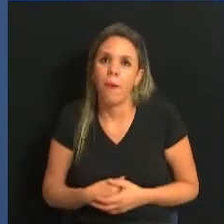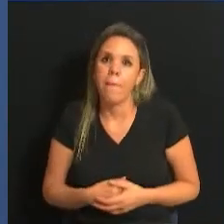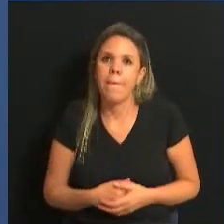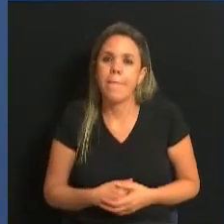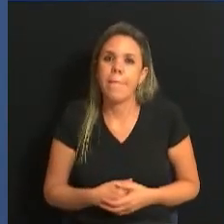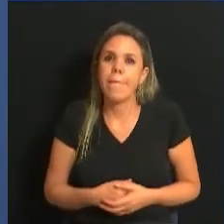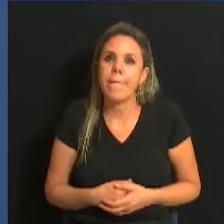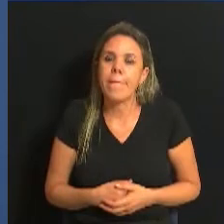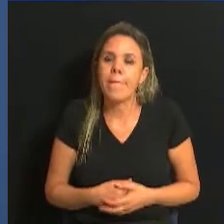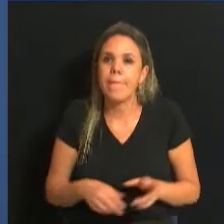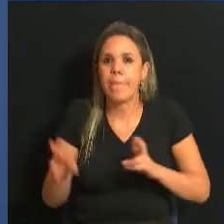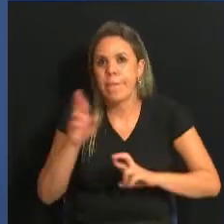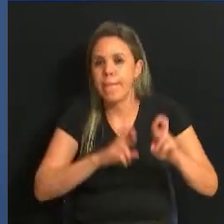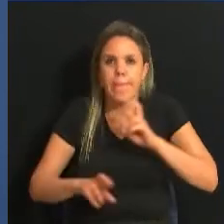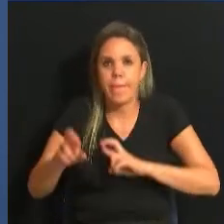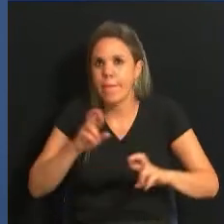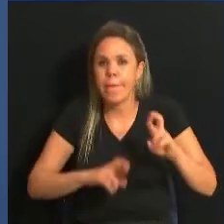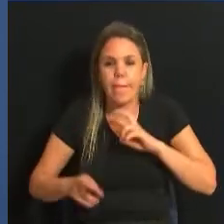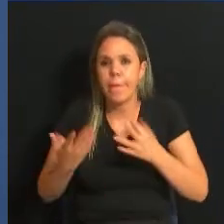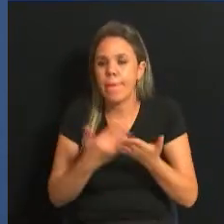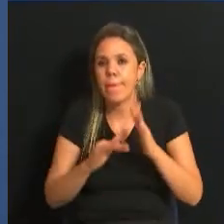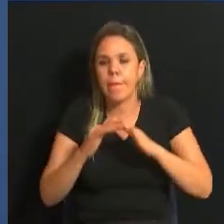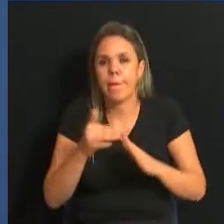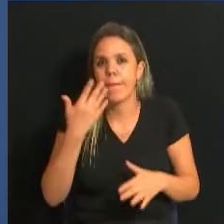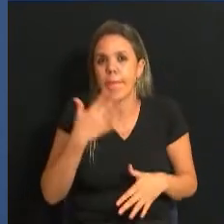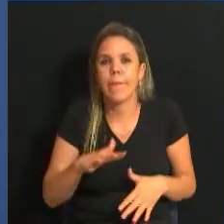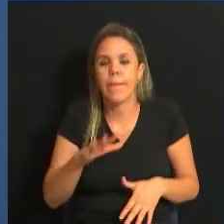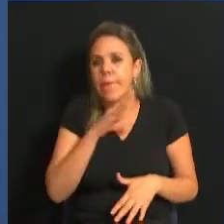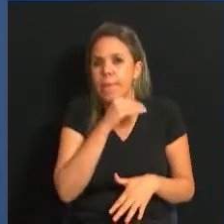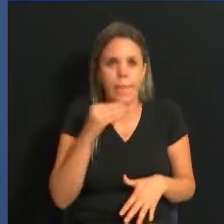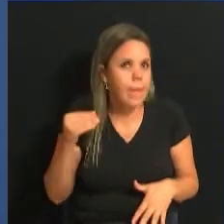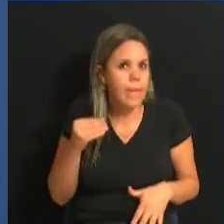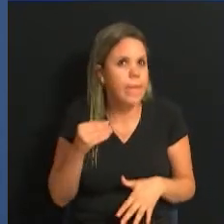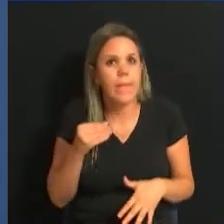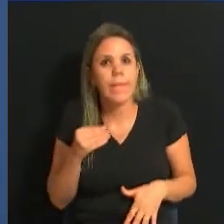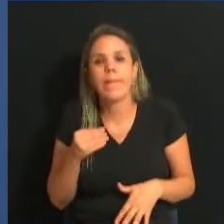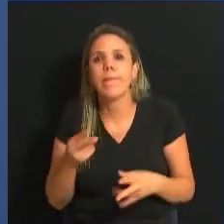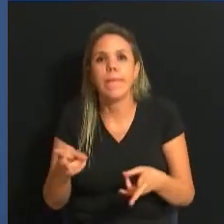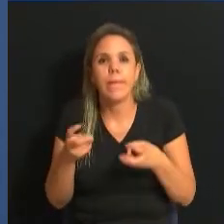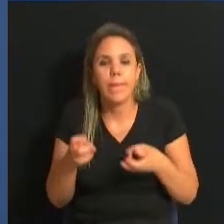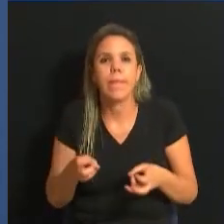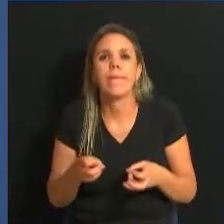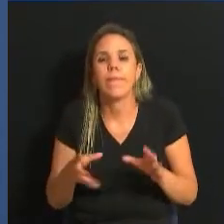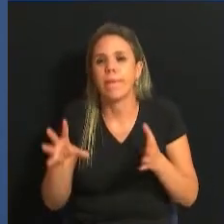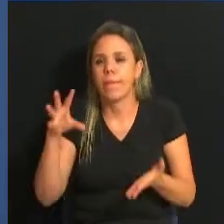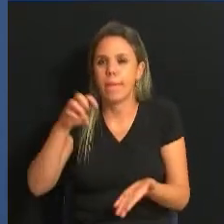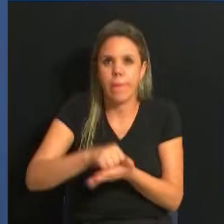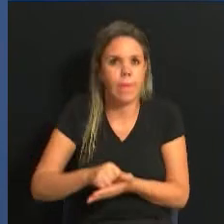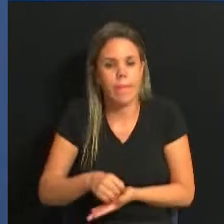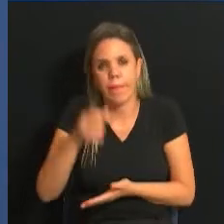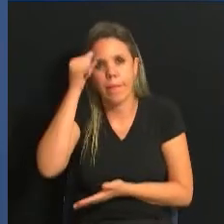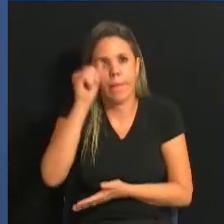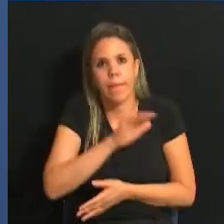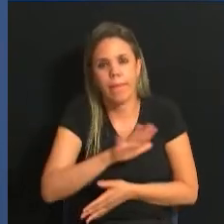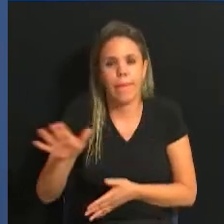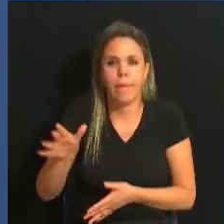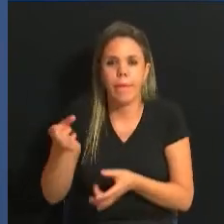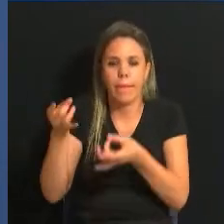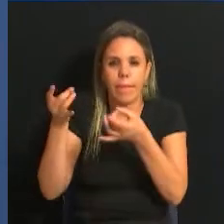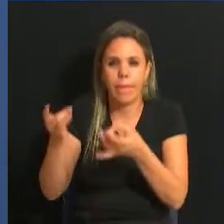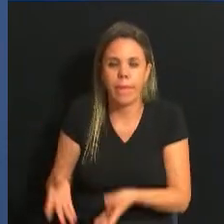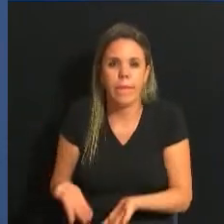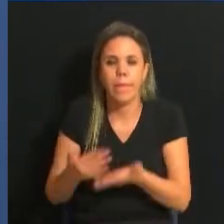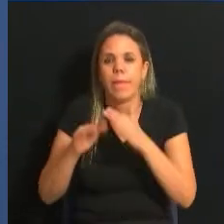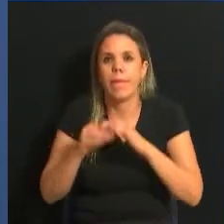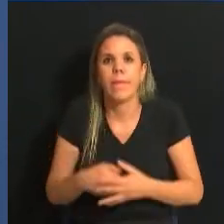vai verificar a situação escolar das crianças e adolescentes identificadas no cadastro, evitando a evasão